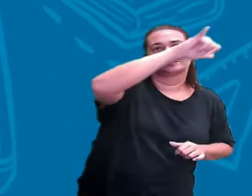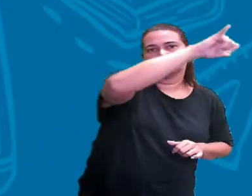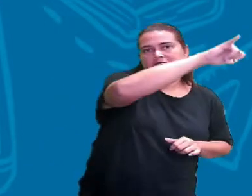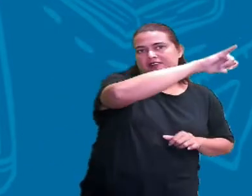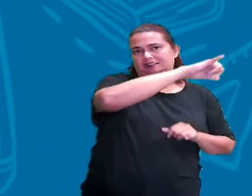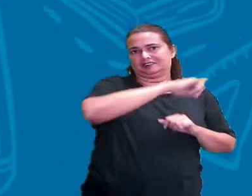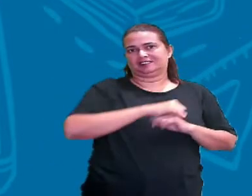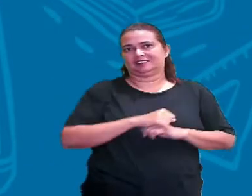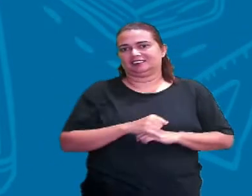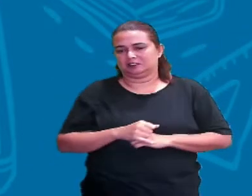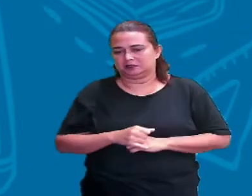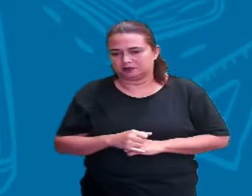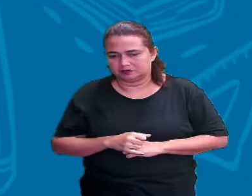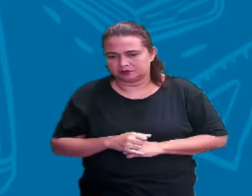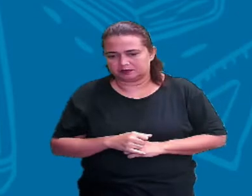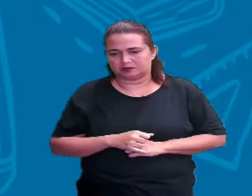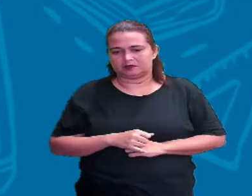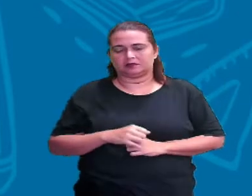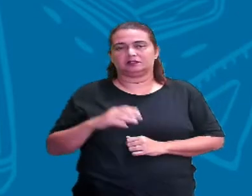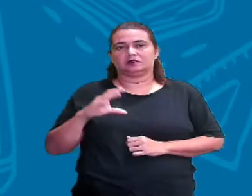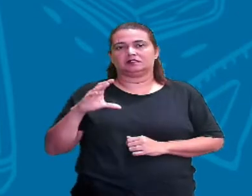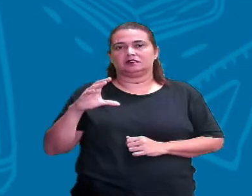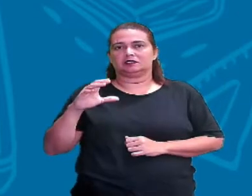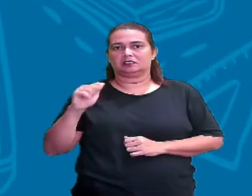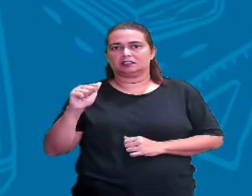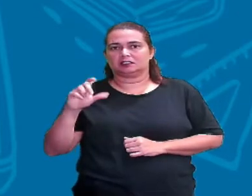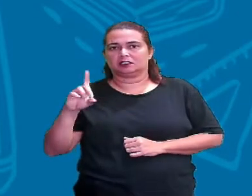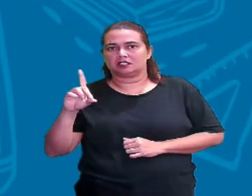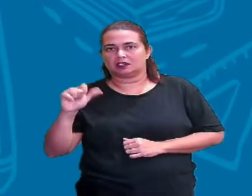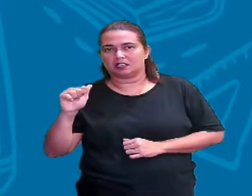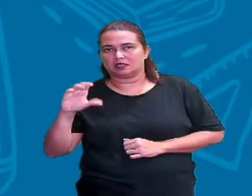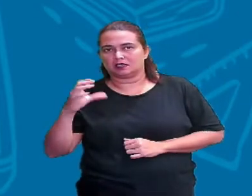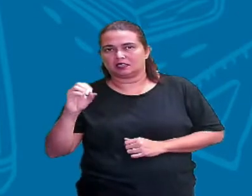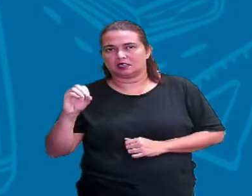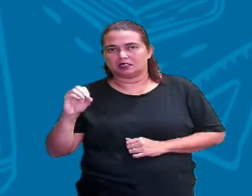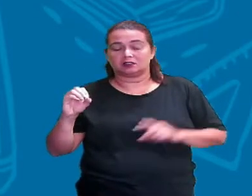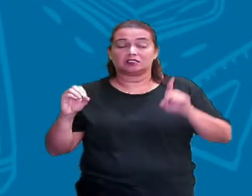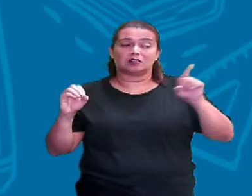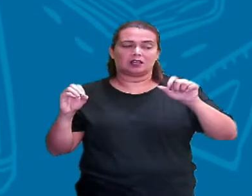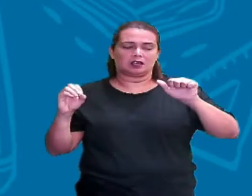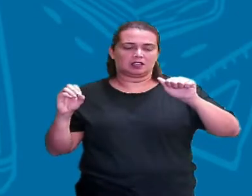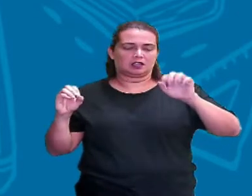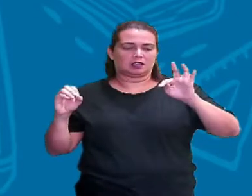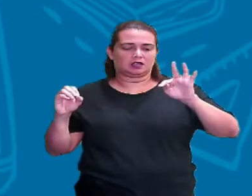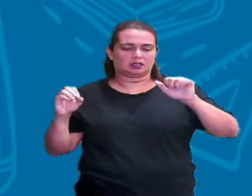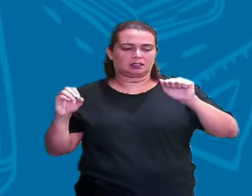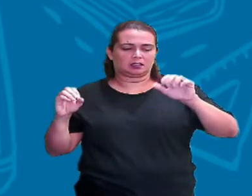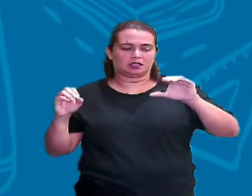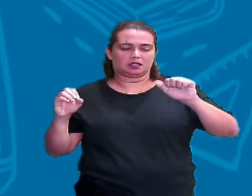Cadastro, como a gente conhece aqui lá, ganha o nome de atacadores.